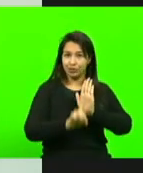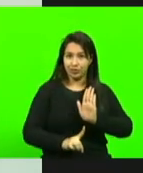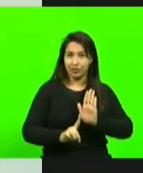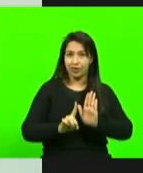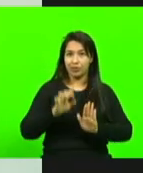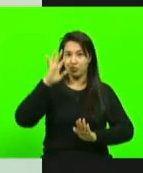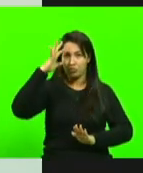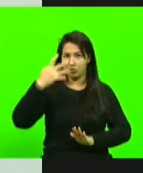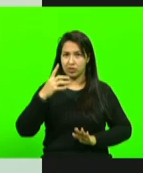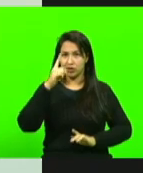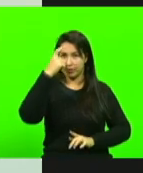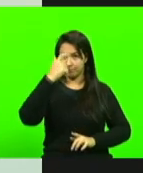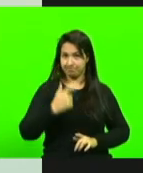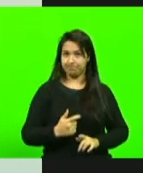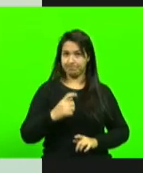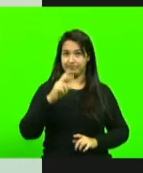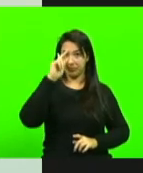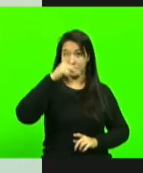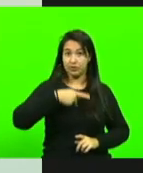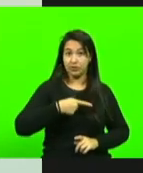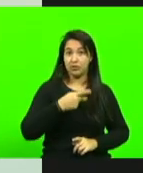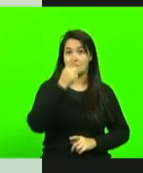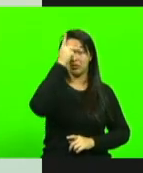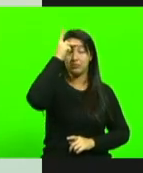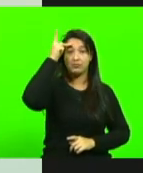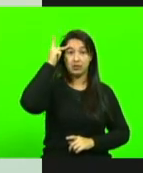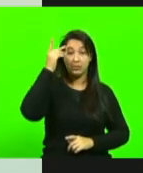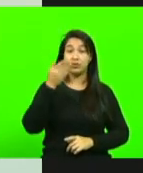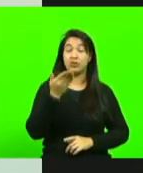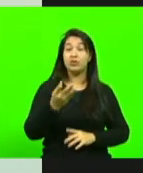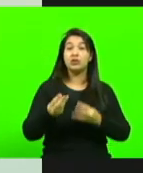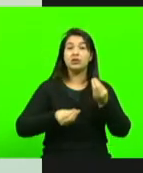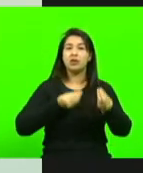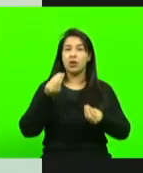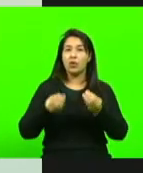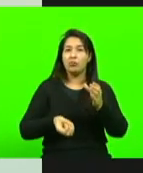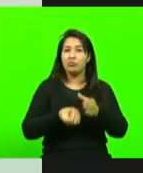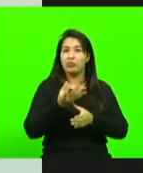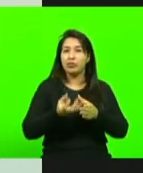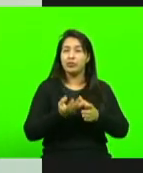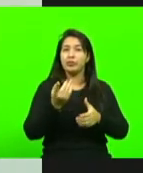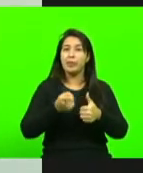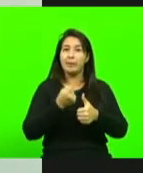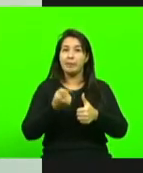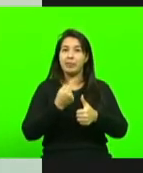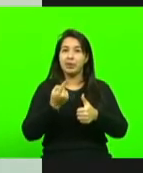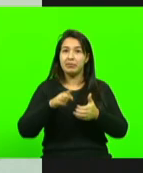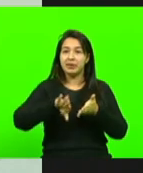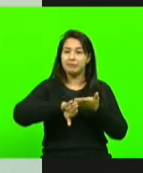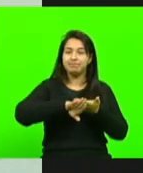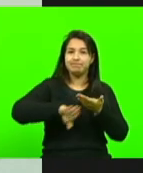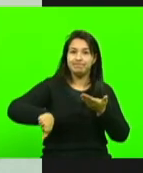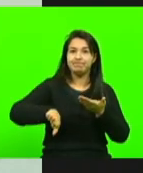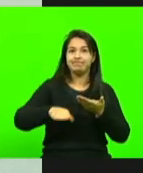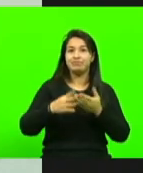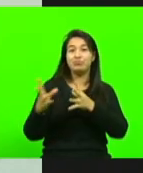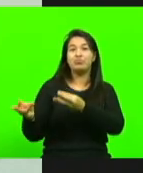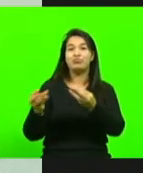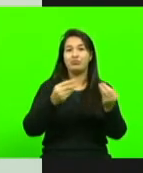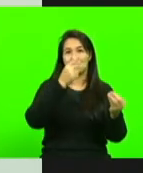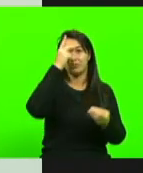Conquista individual das pessoas você produz primeiramente a exclusão de milhões e imediatamente